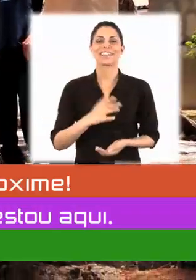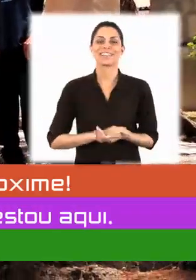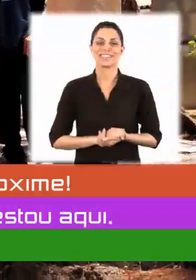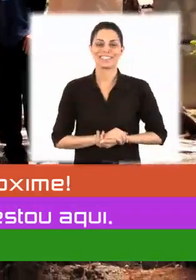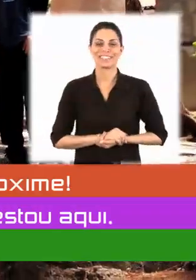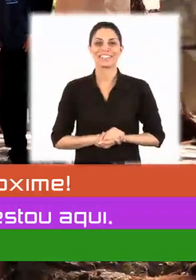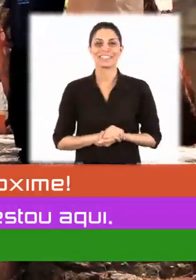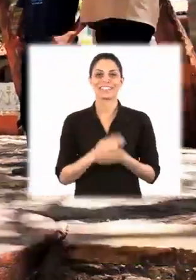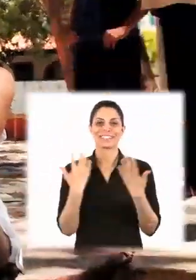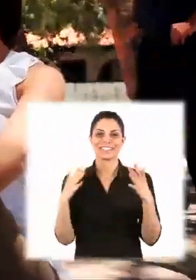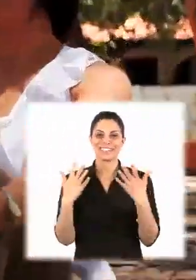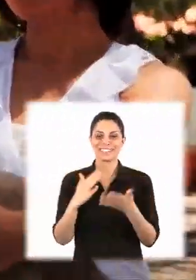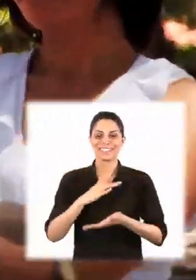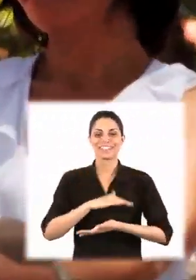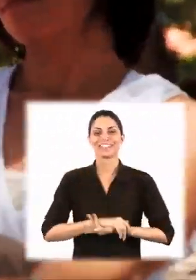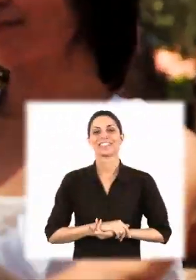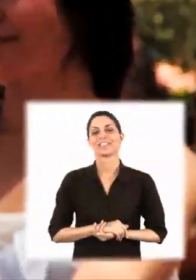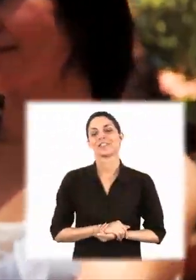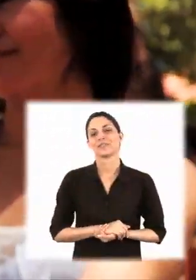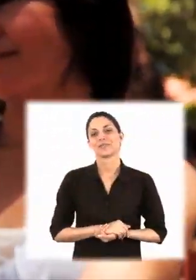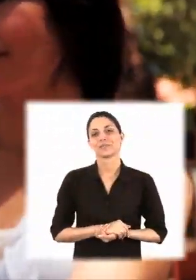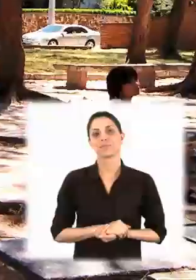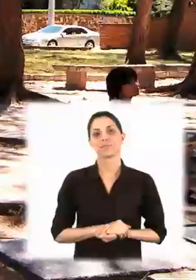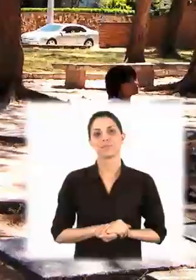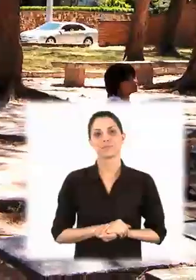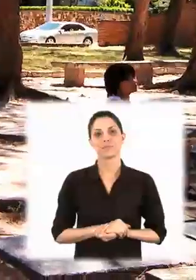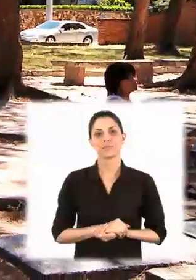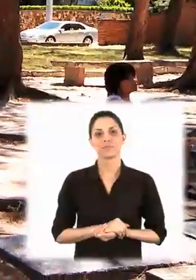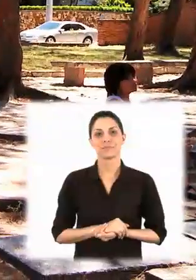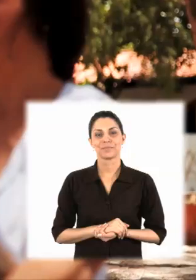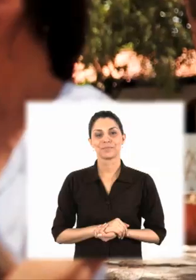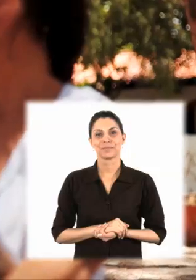Muito bem, Alan! Ei!